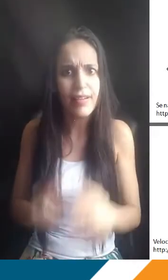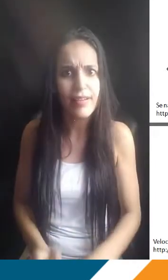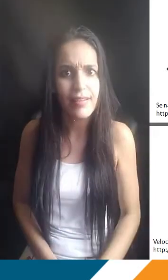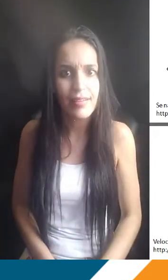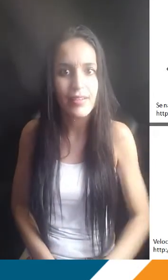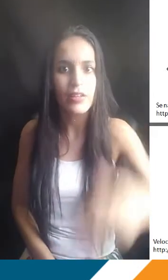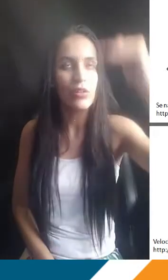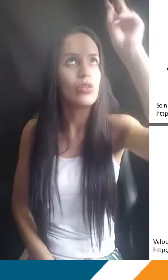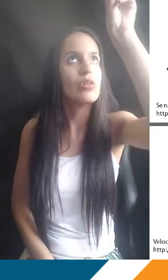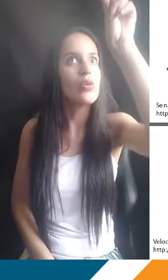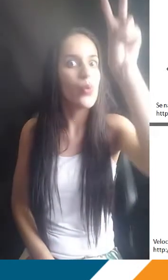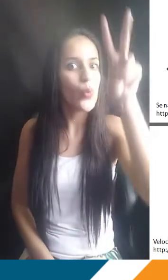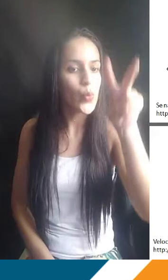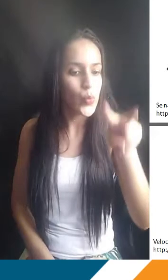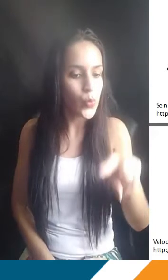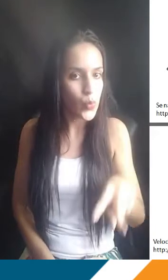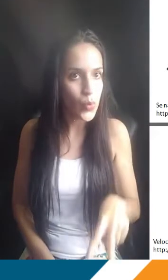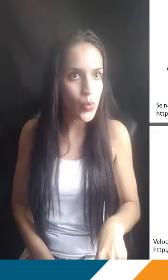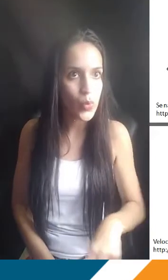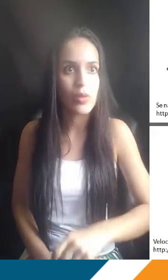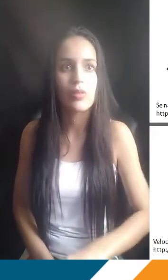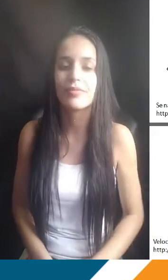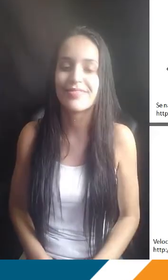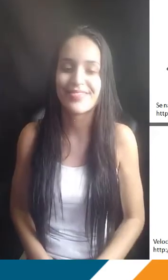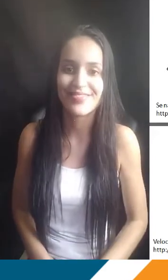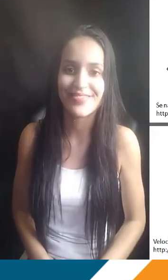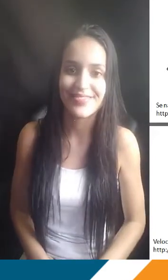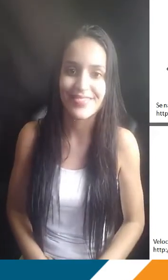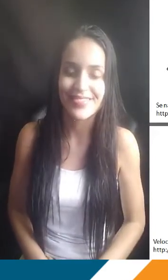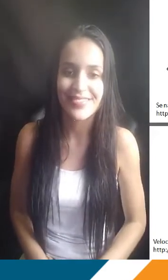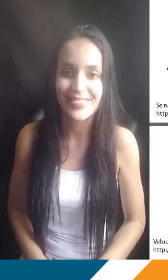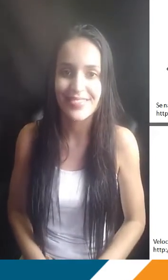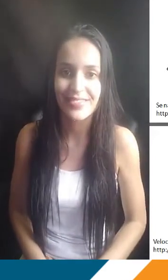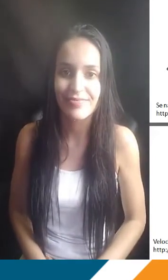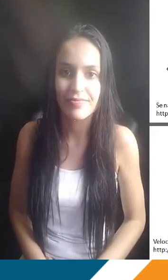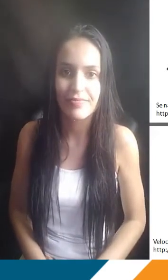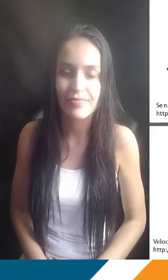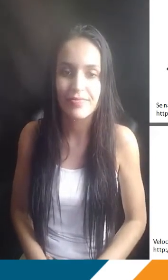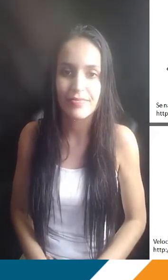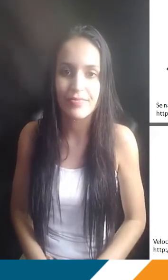aí também todo um trabalho com as palavras e na utilização